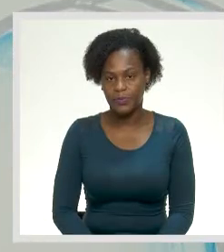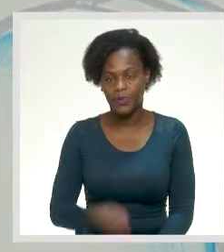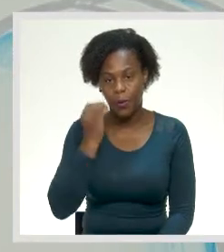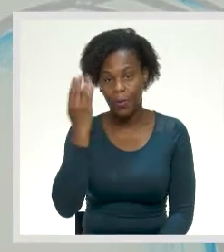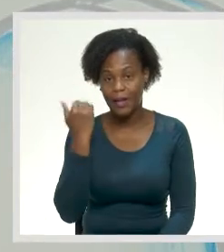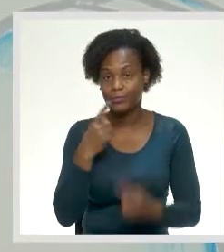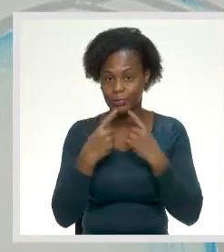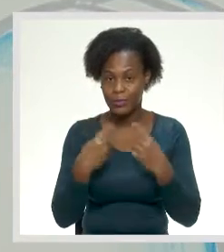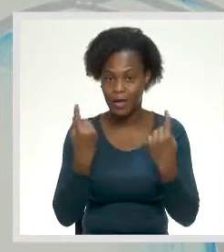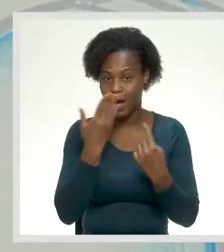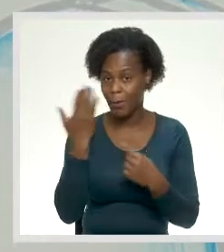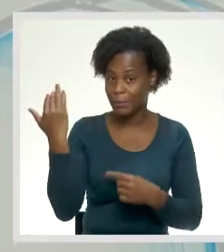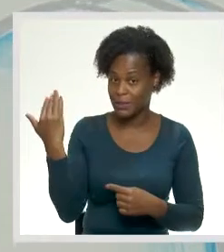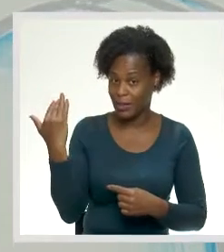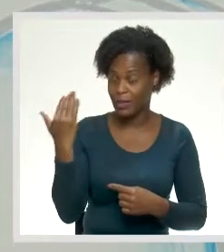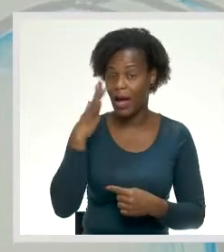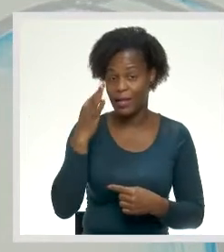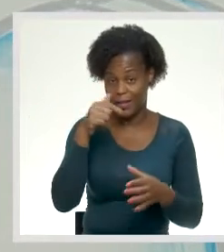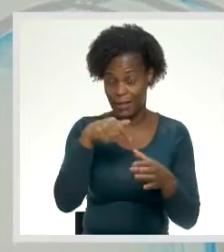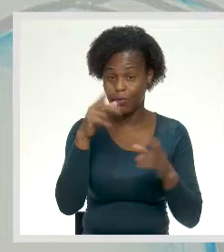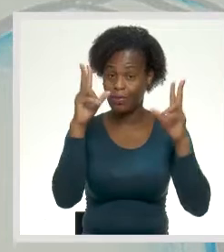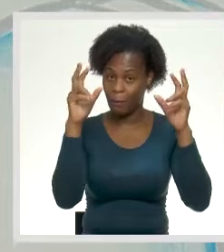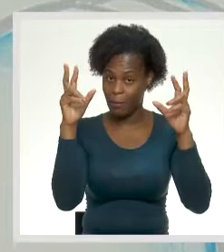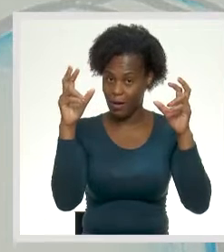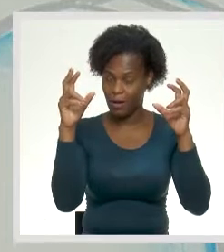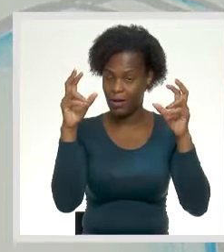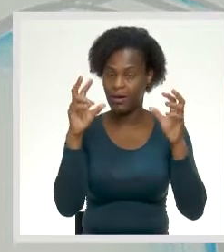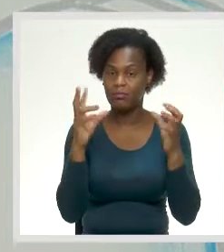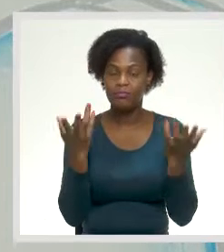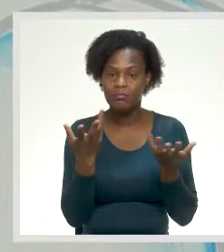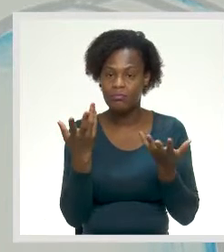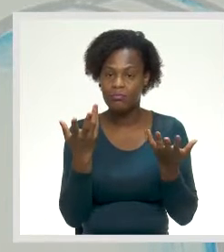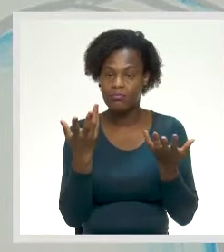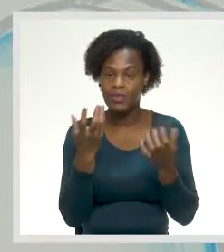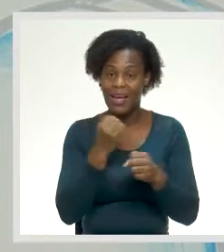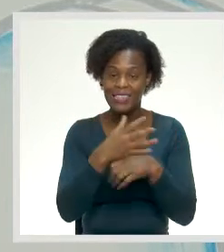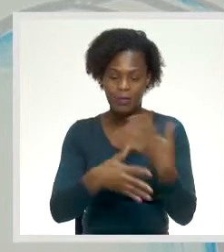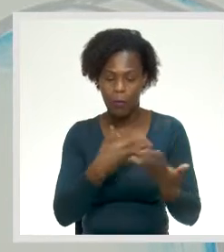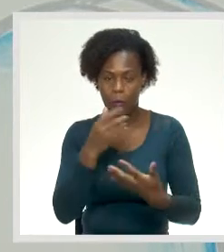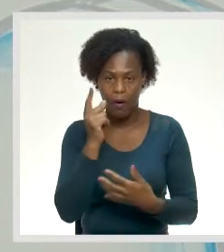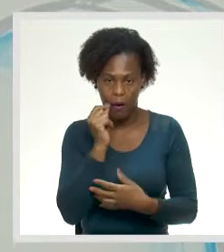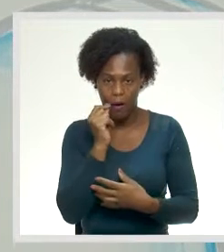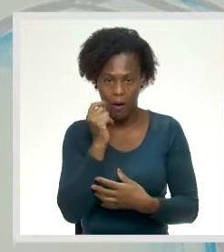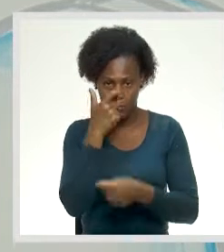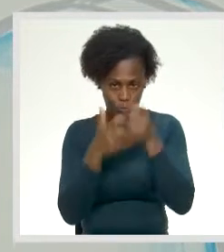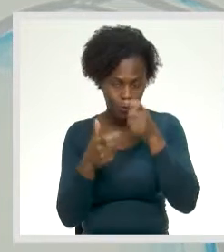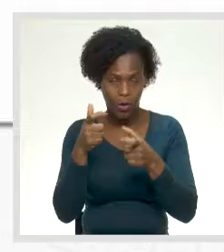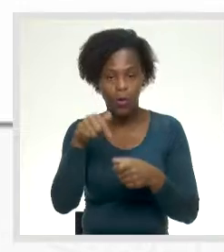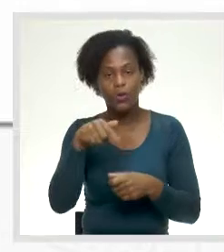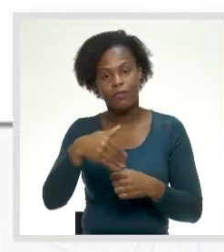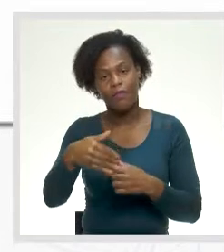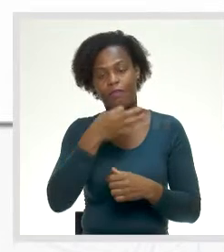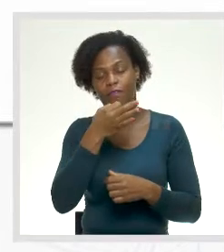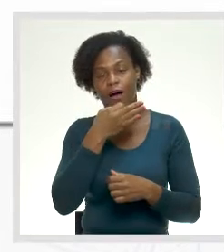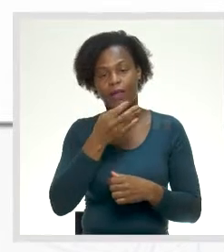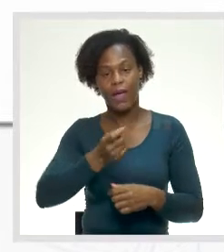Como eu tinha anunciado na aula passada, ainda dentro da temática ação humana, nós vamos falar hoje